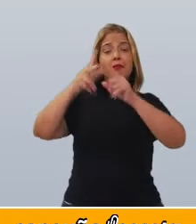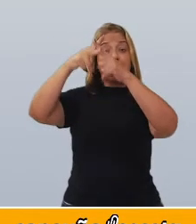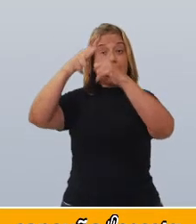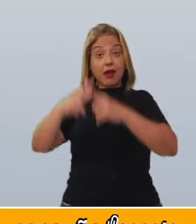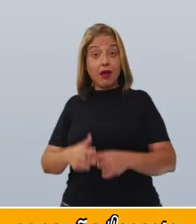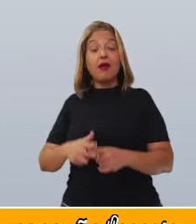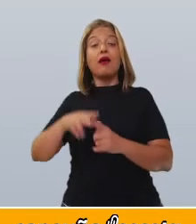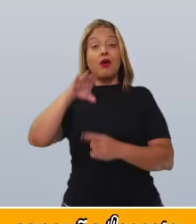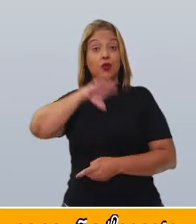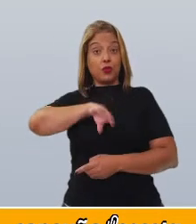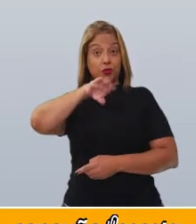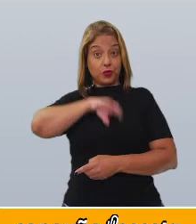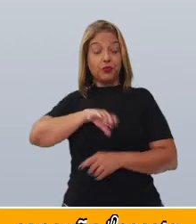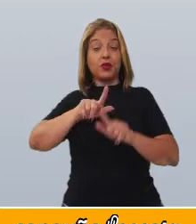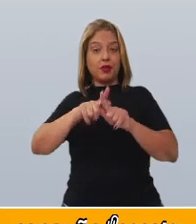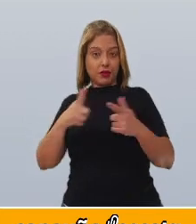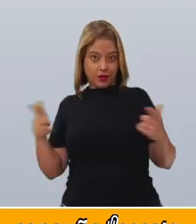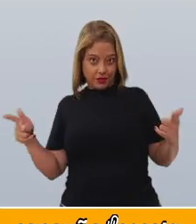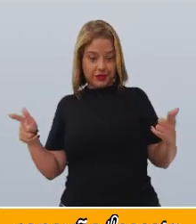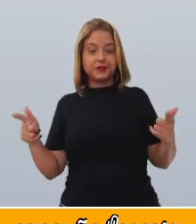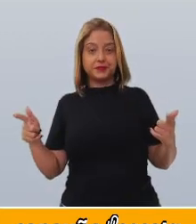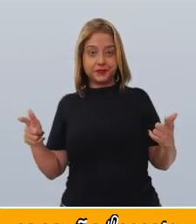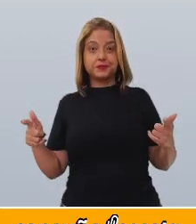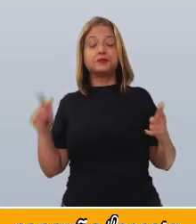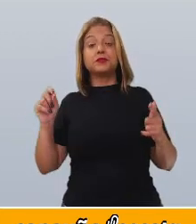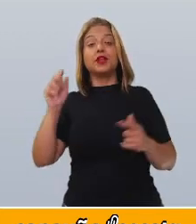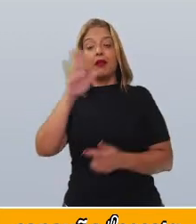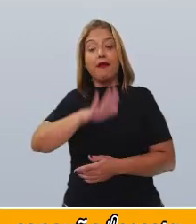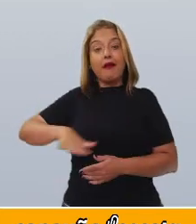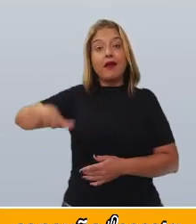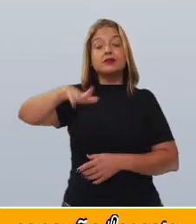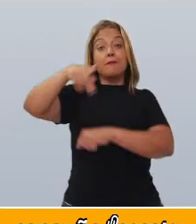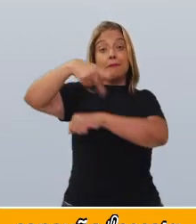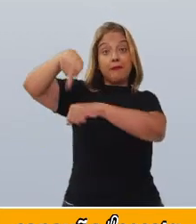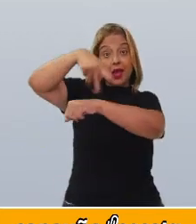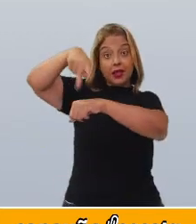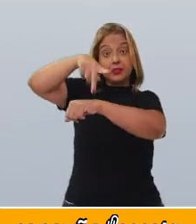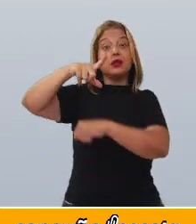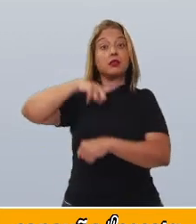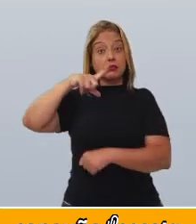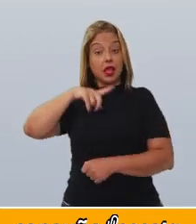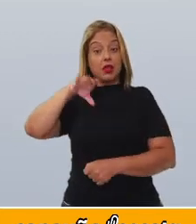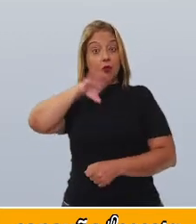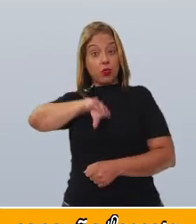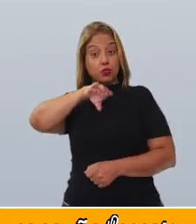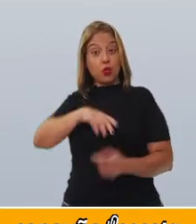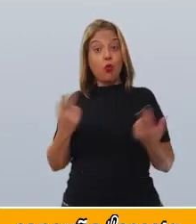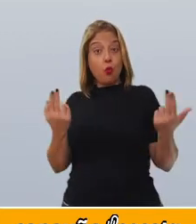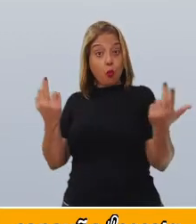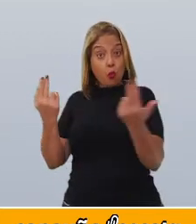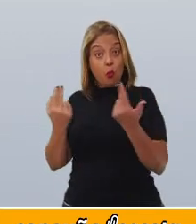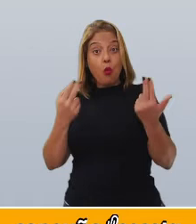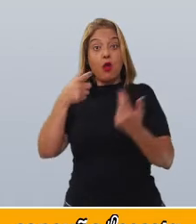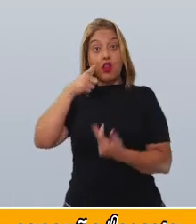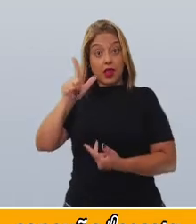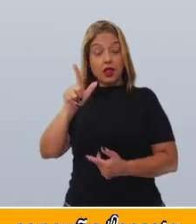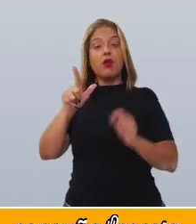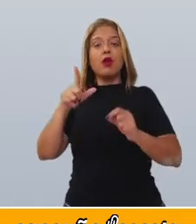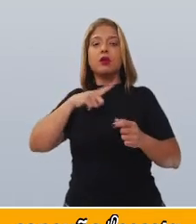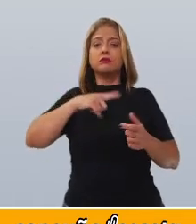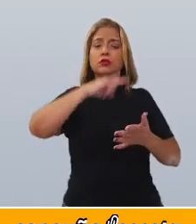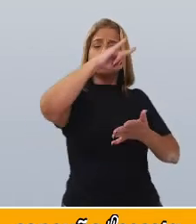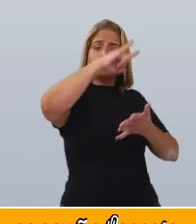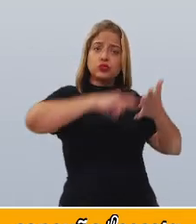que falam a língua portuguesa. Então, esse documento criado, ele buscava uniformizar